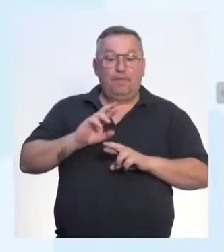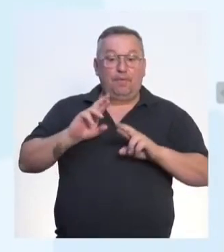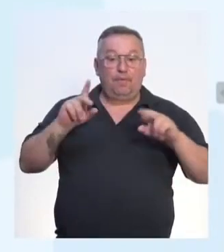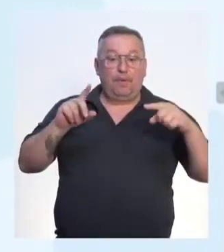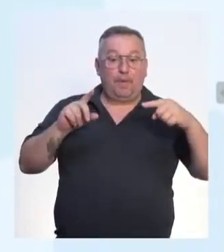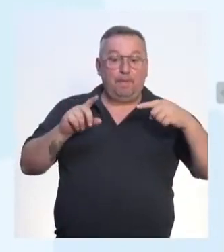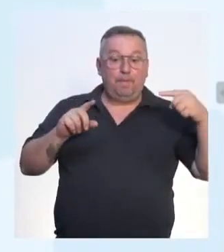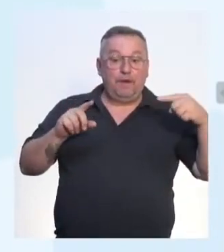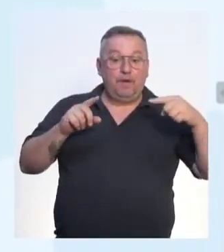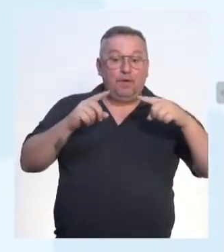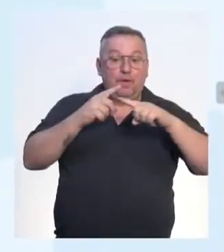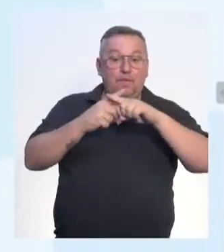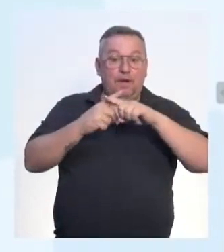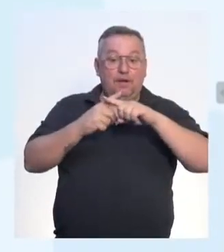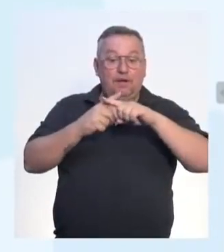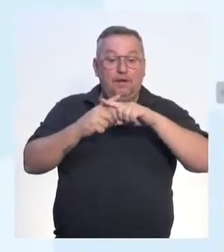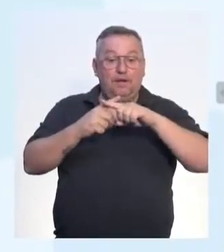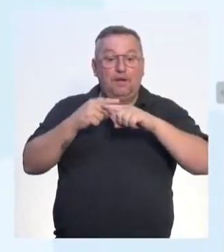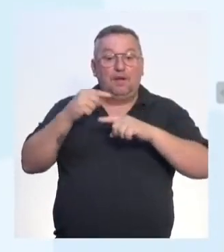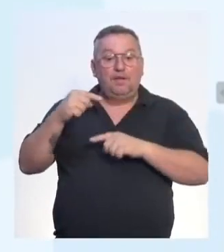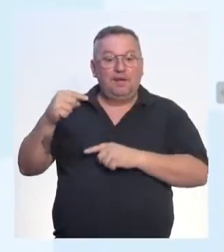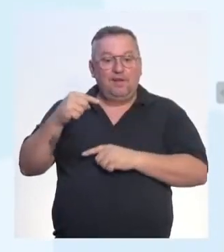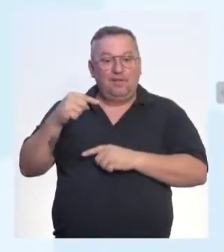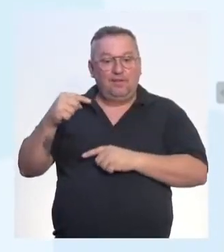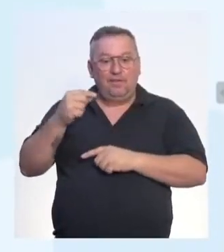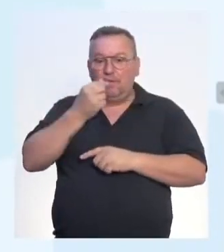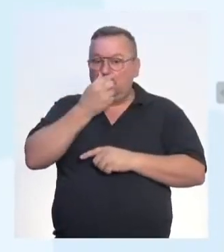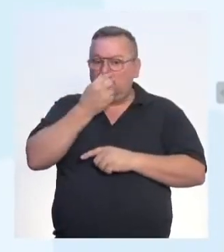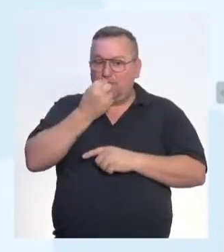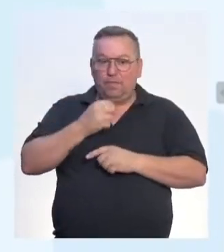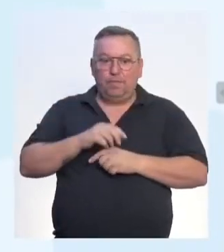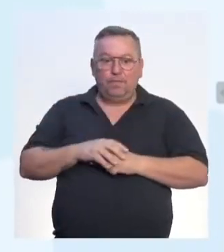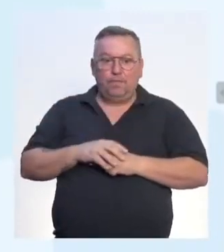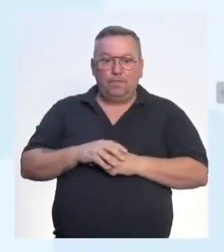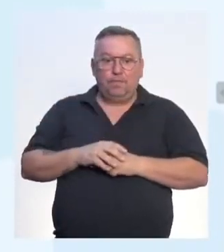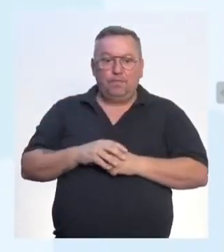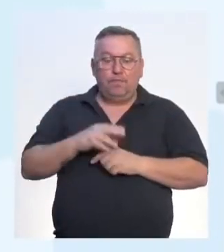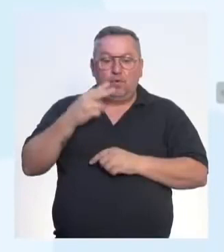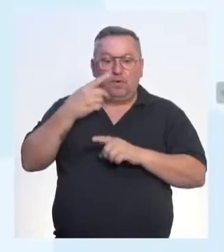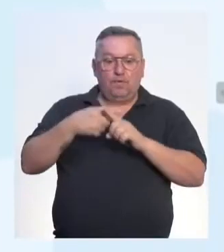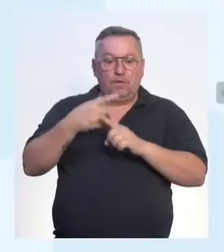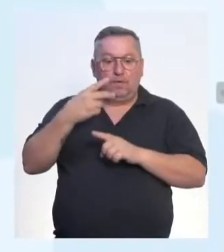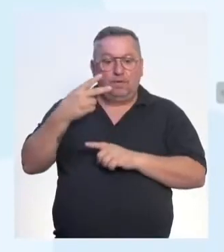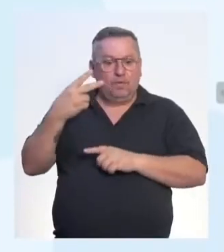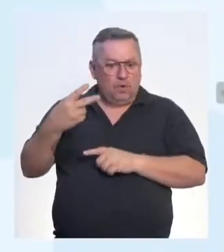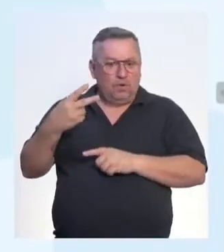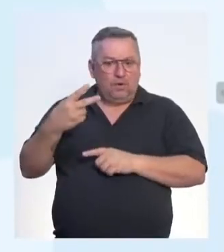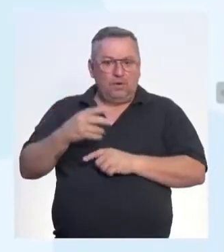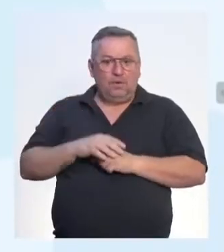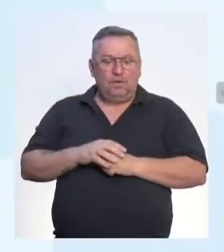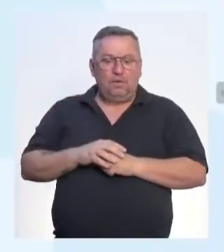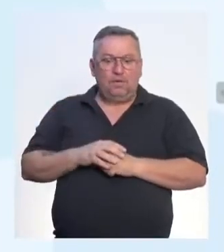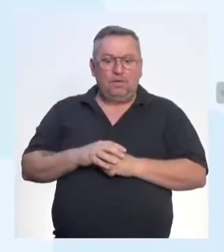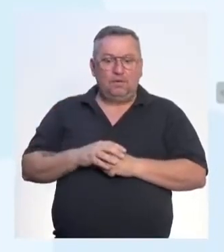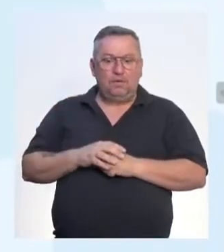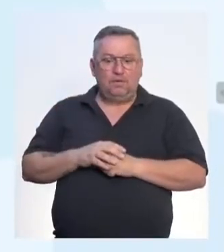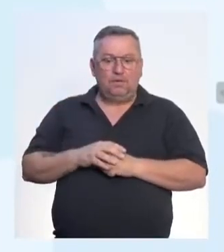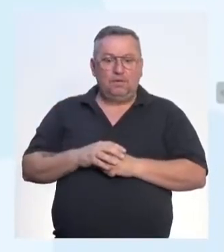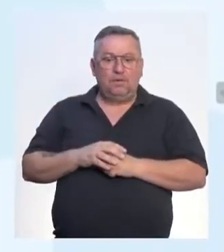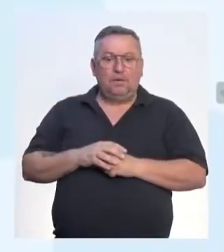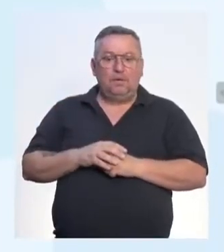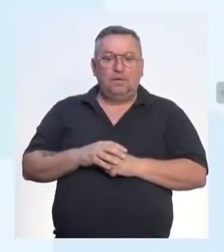opostos. Então, quer dizer que isso aqui dá negativo. 2 que multiplica 1 dá 2. 2. Beleza, agora eu vou fazer